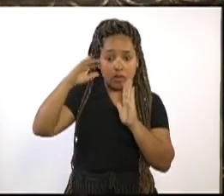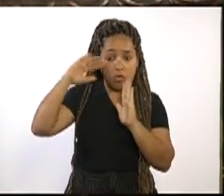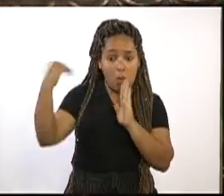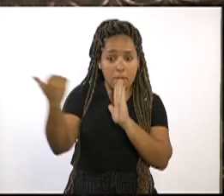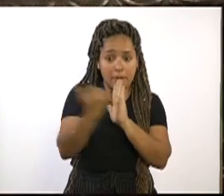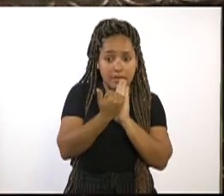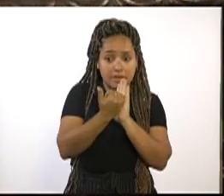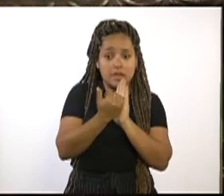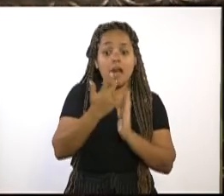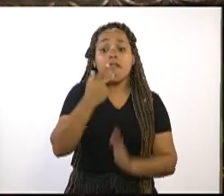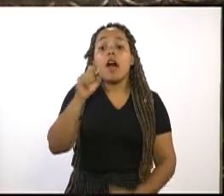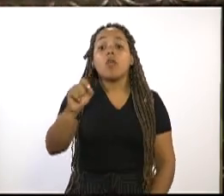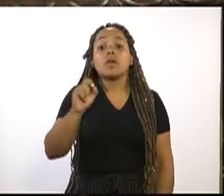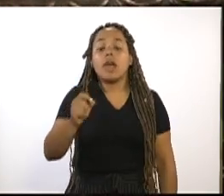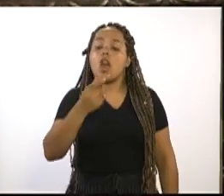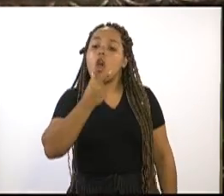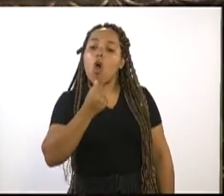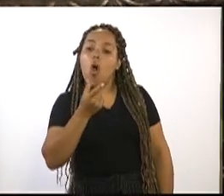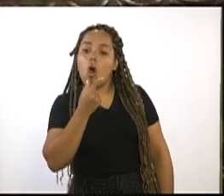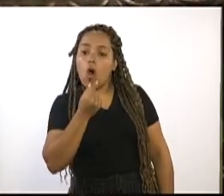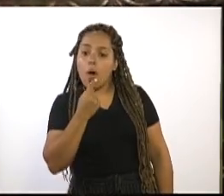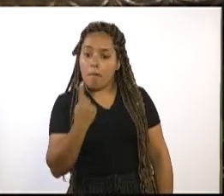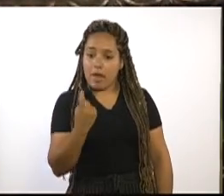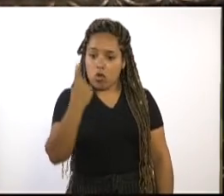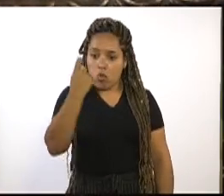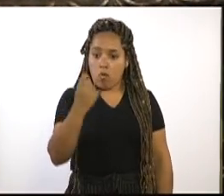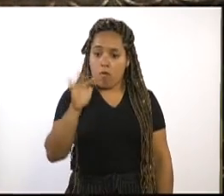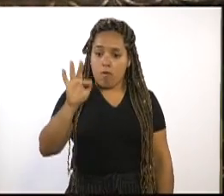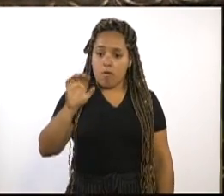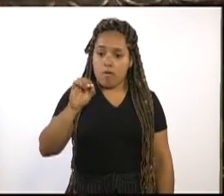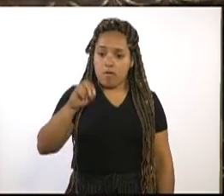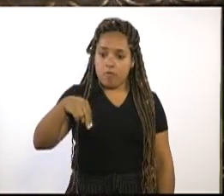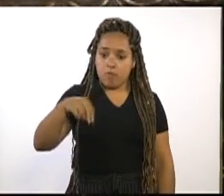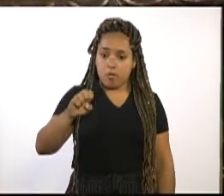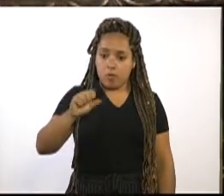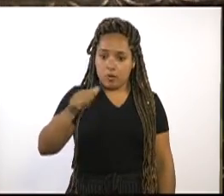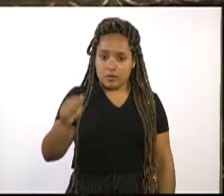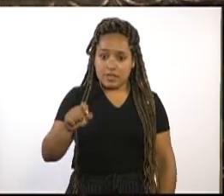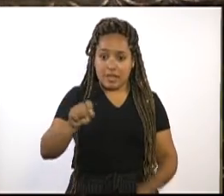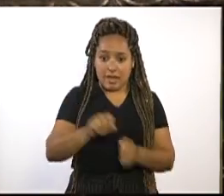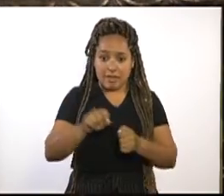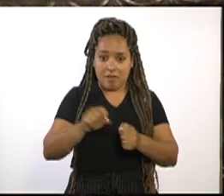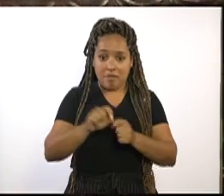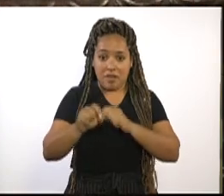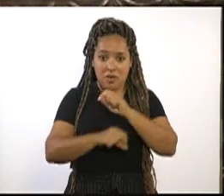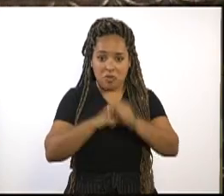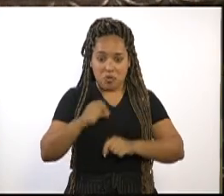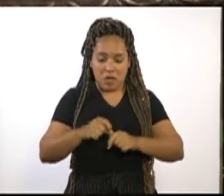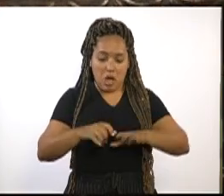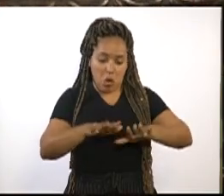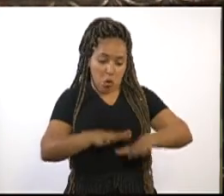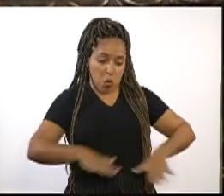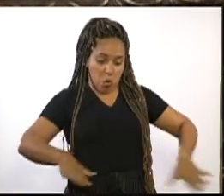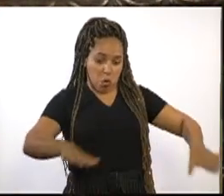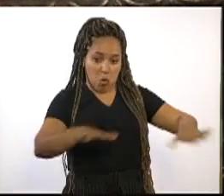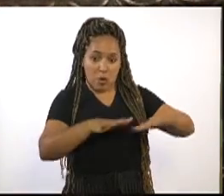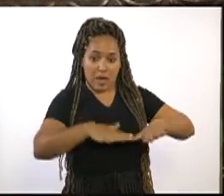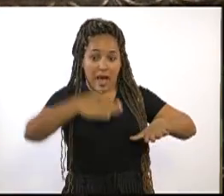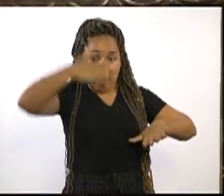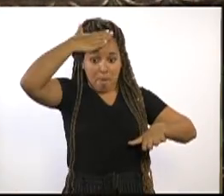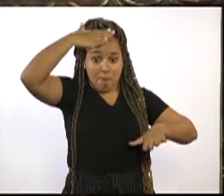que a Mossack Fonseca, que construiu o paraíso fiscal do Paraná,